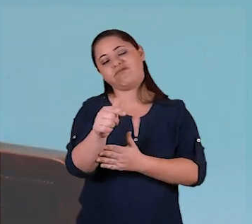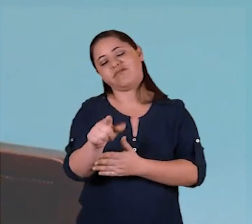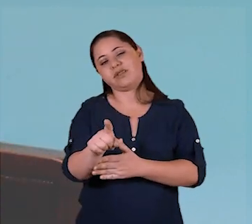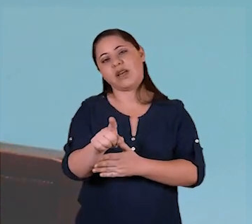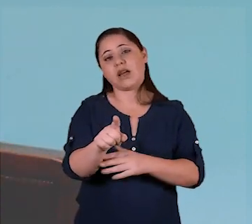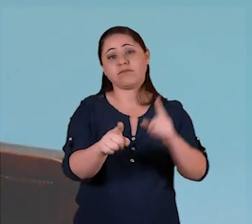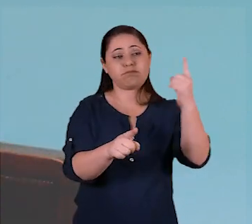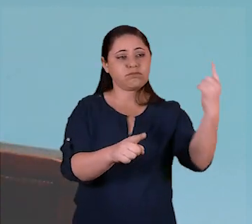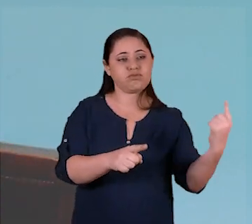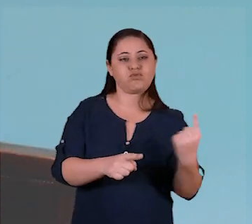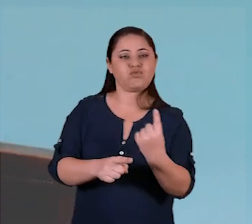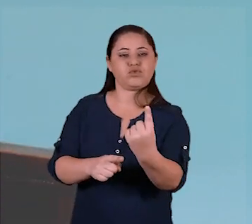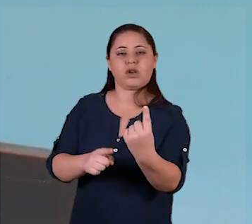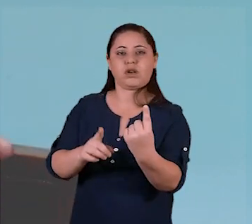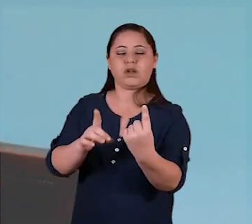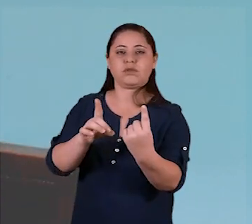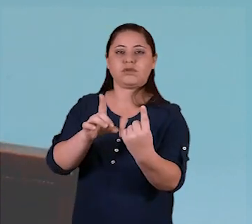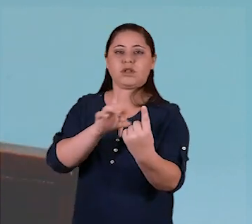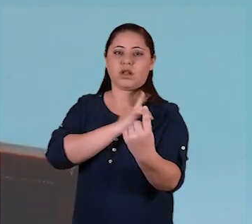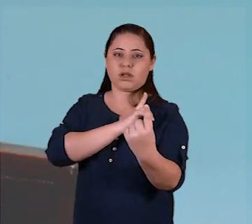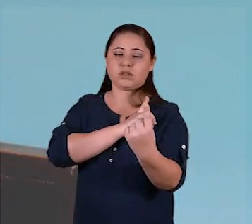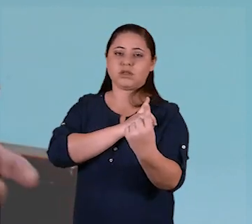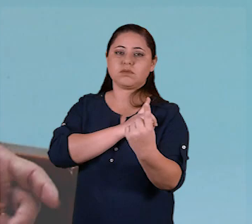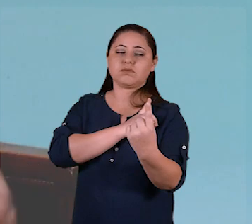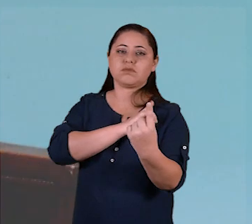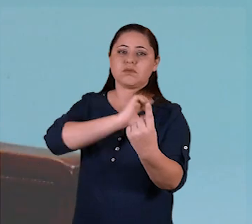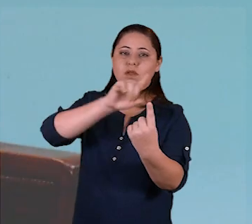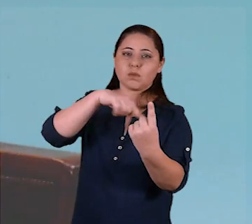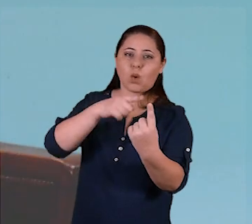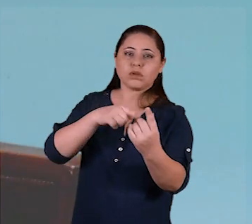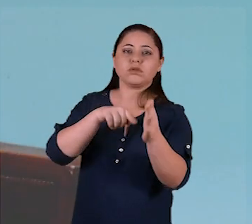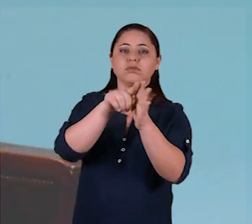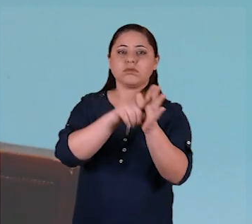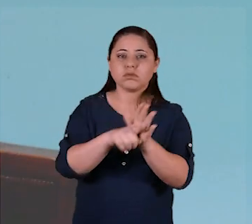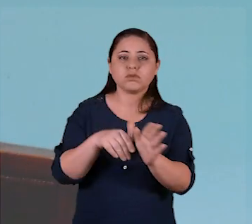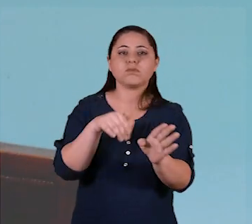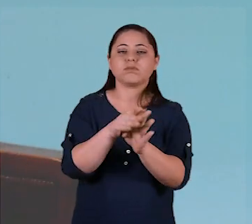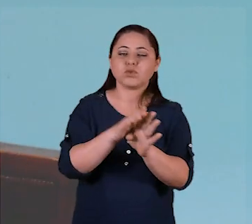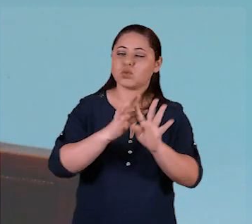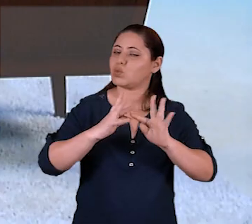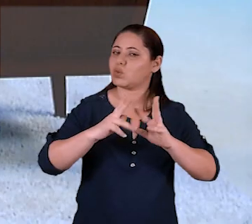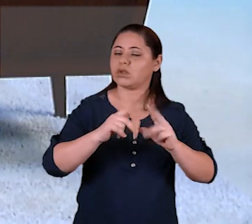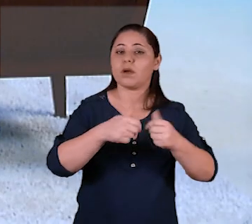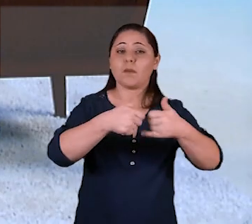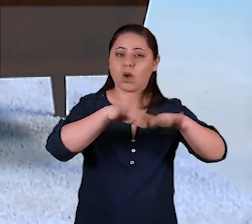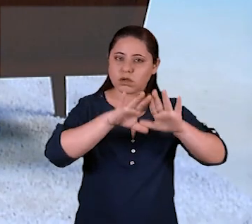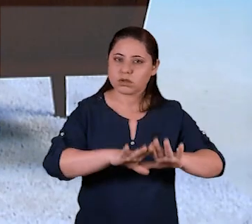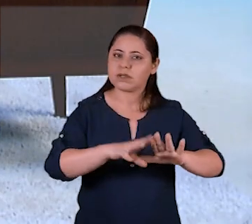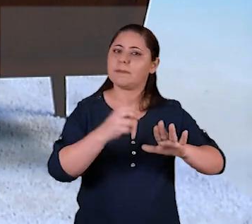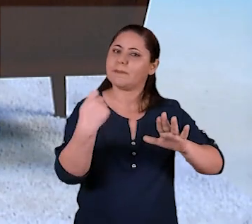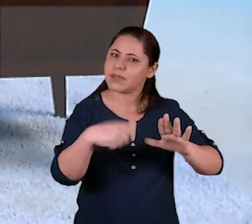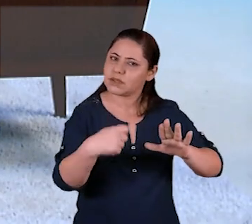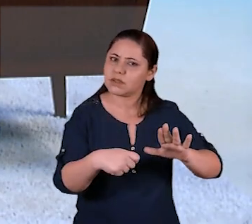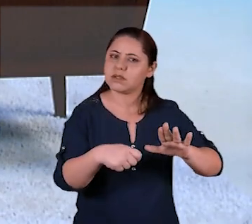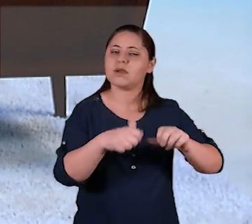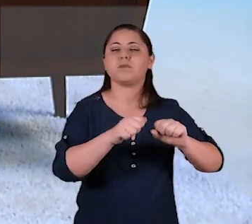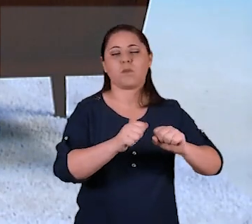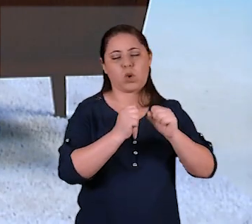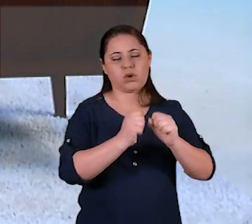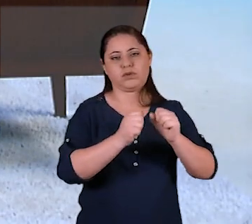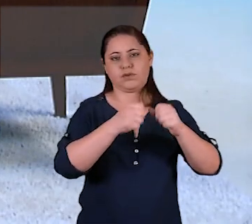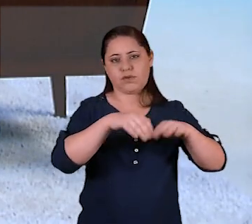até a delegacia e aí é tomado também todo o procedimento ali cabível. E ela pode ficar por ali, se precisar, né?